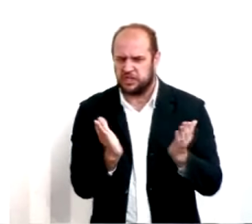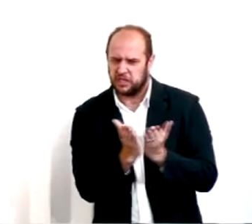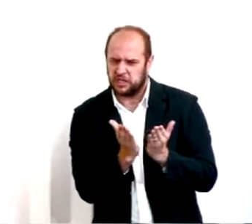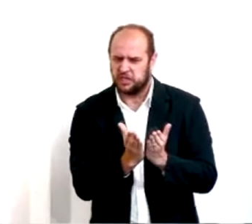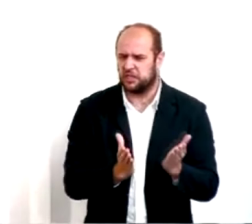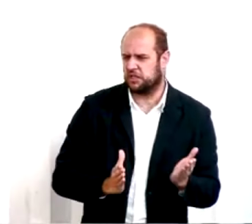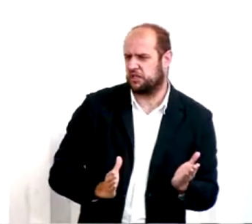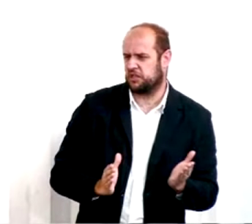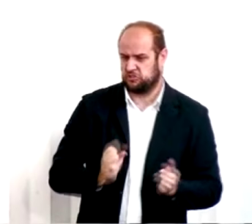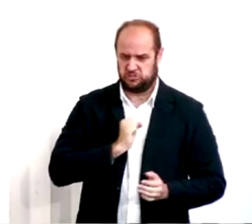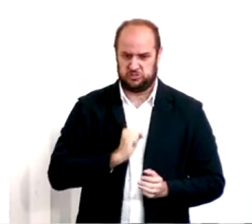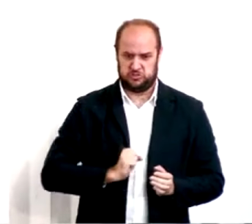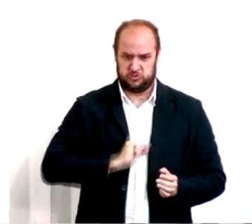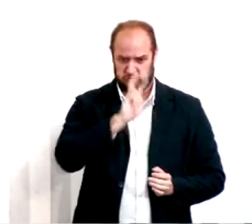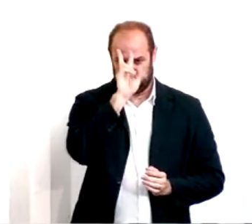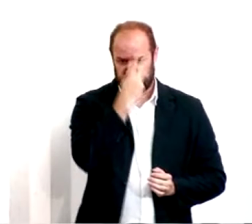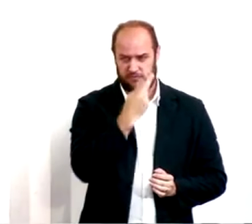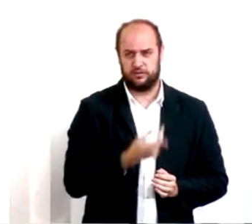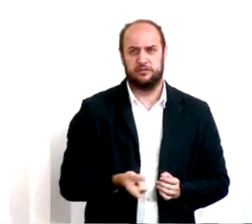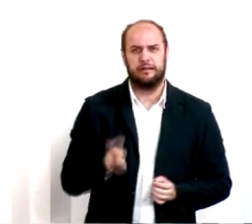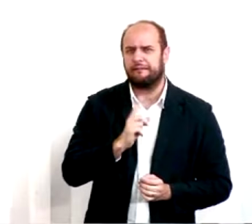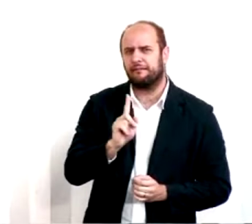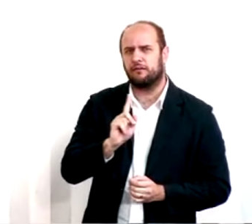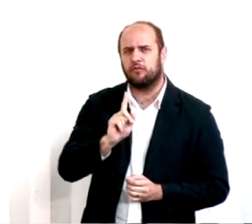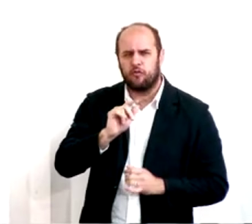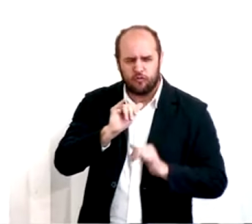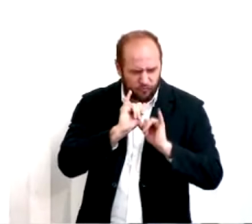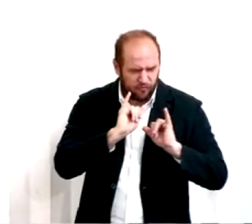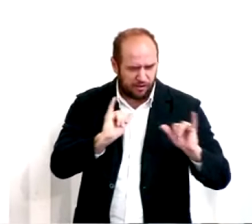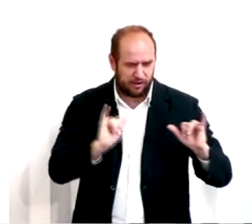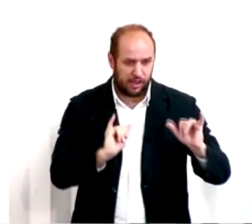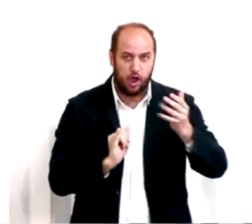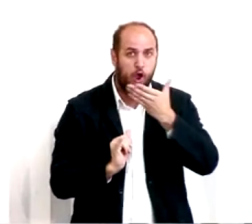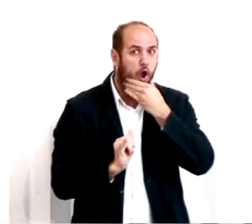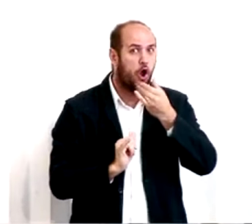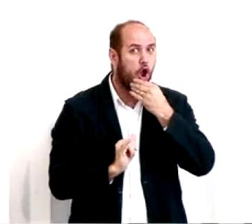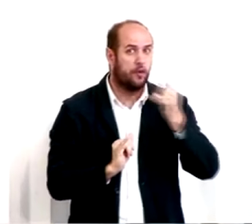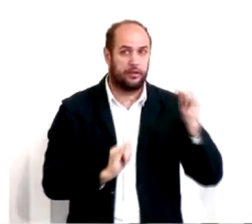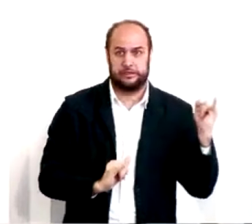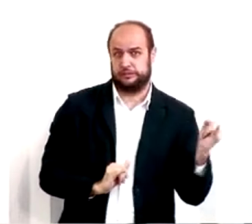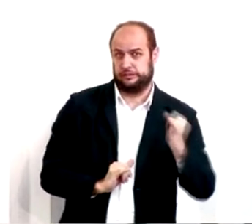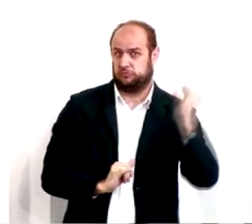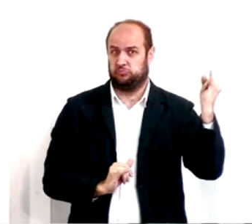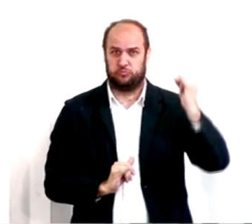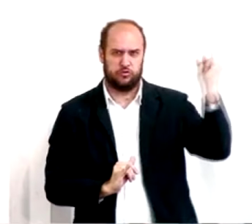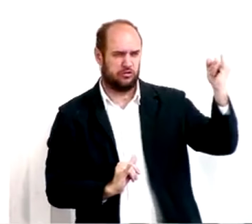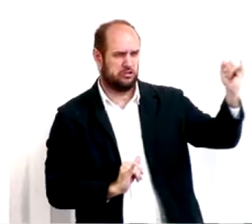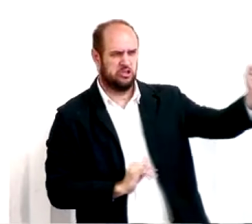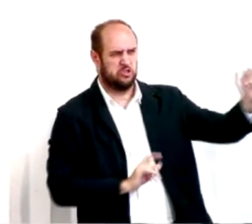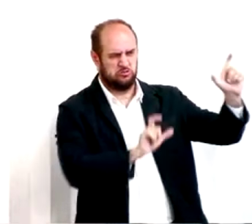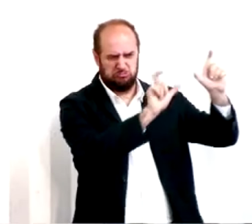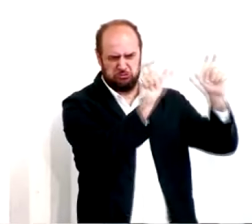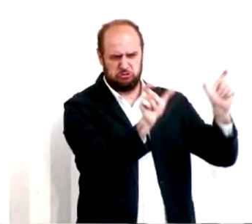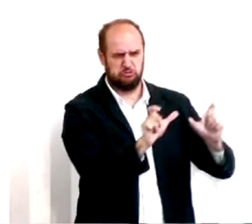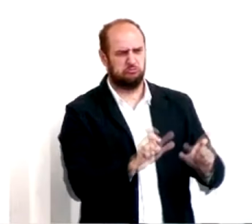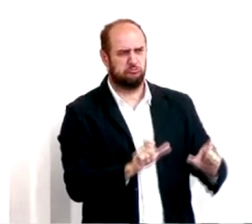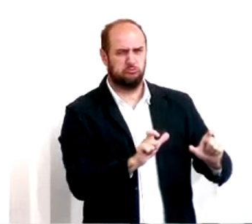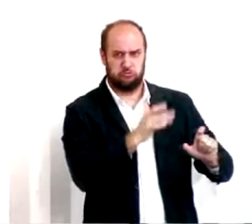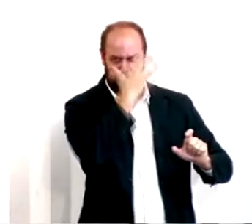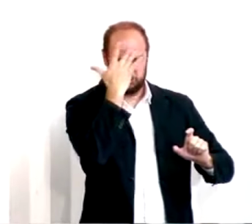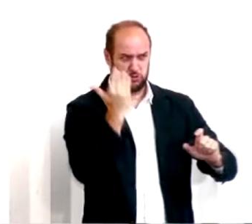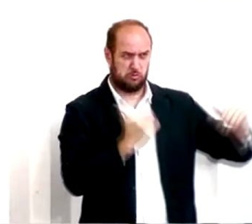e tantos outros foram convertidos é para dizer que aqueles Grandes Homens dentro das suas estruturas e que tinham grande importância